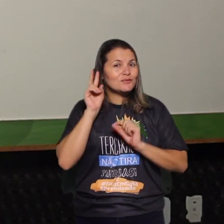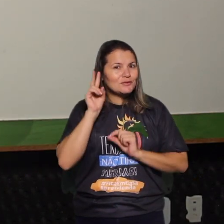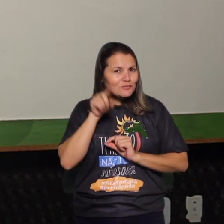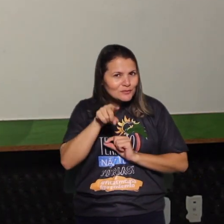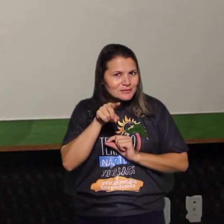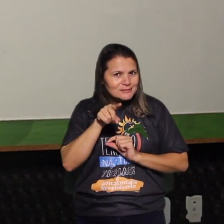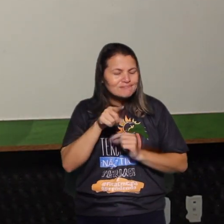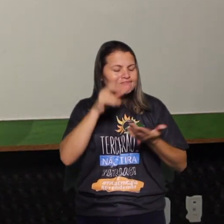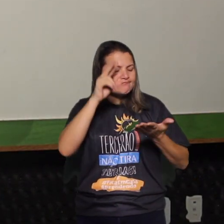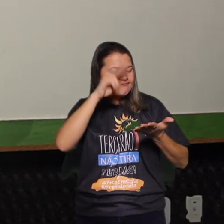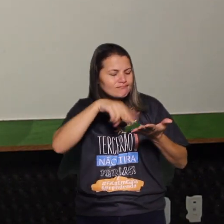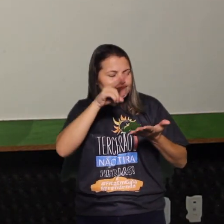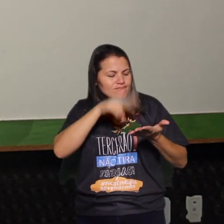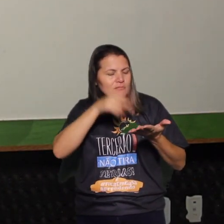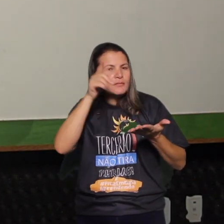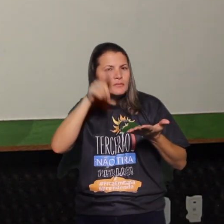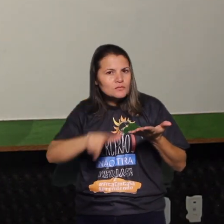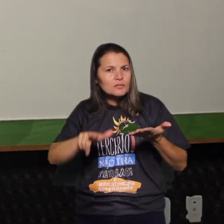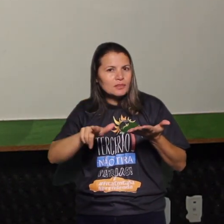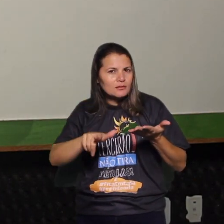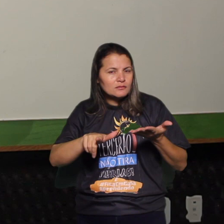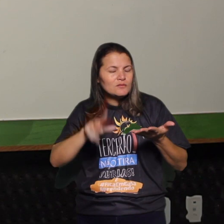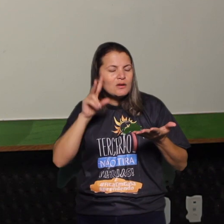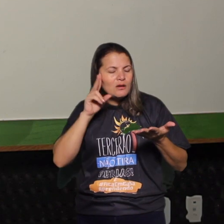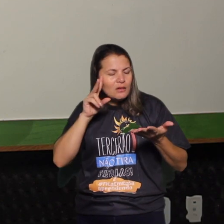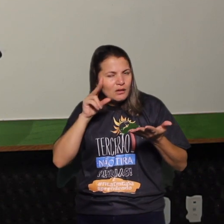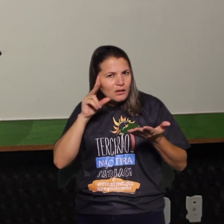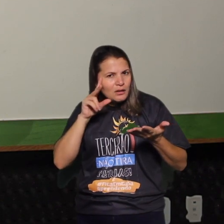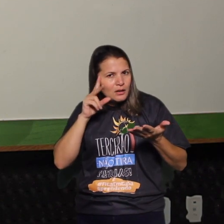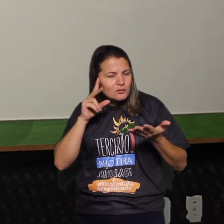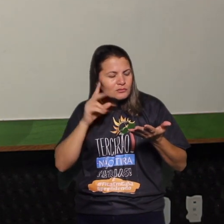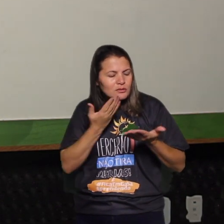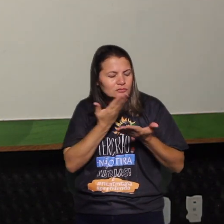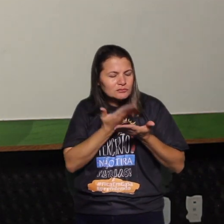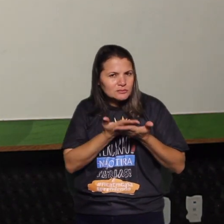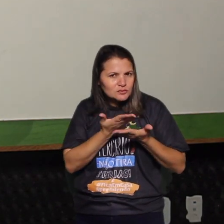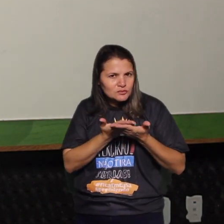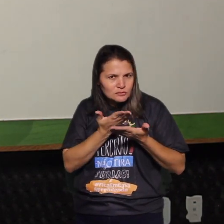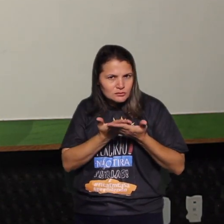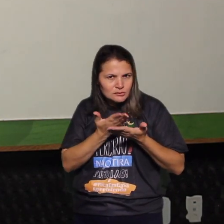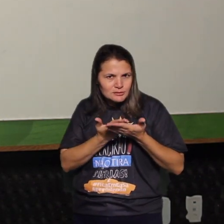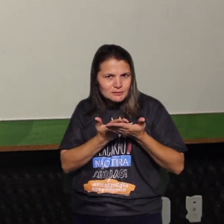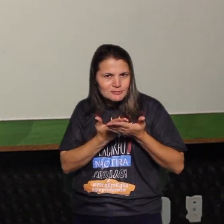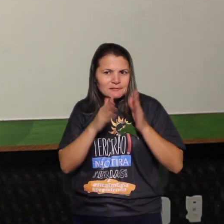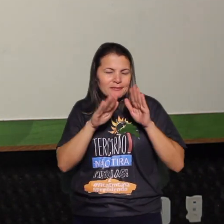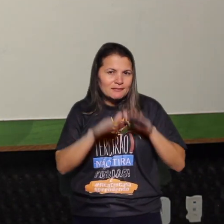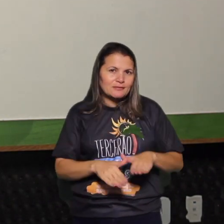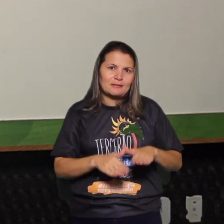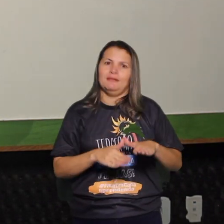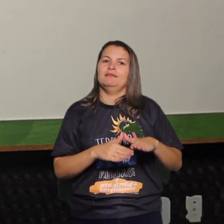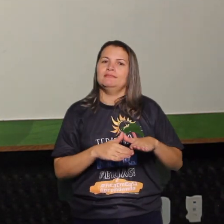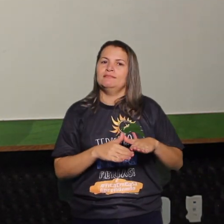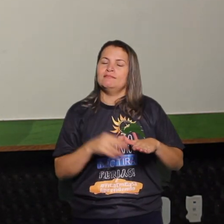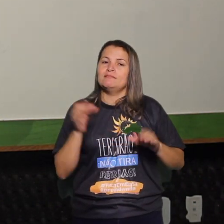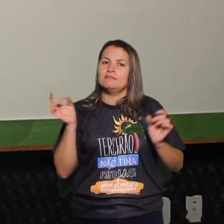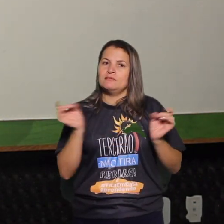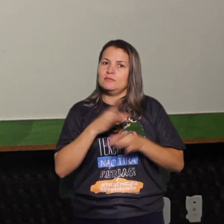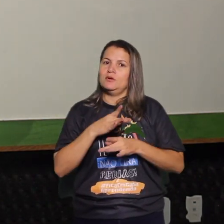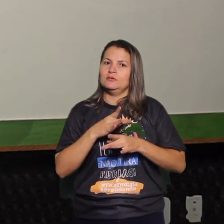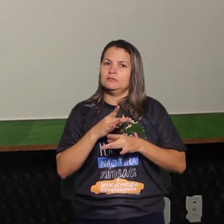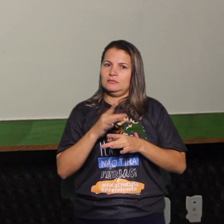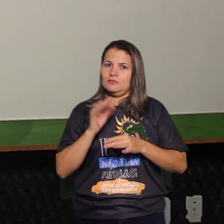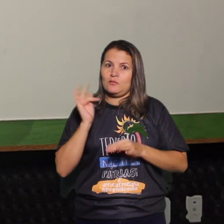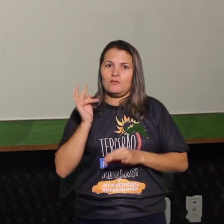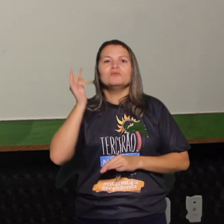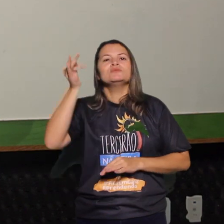o assunto, busque lá na sua memória, estude, para ficar mais preparado para o que há de